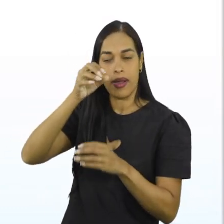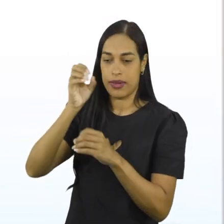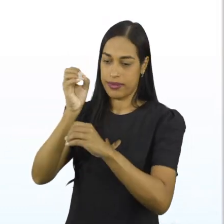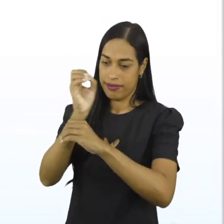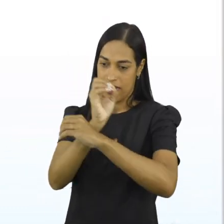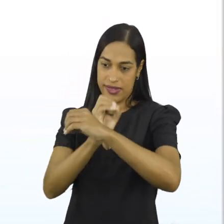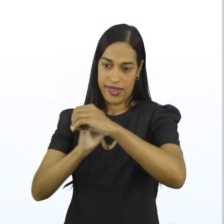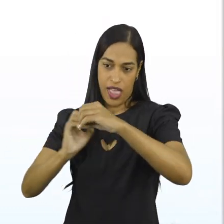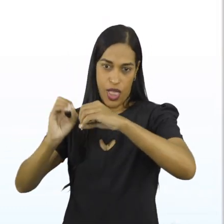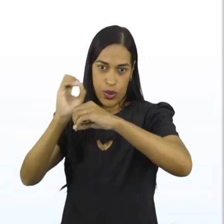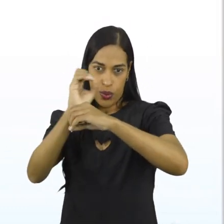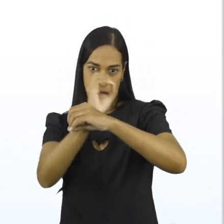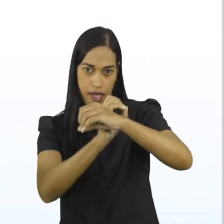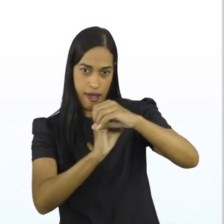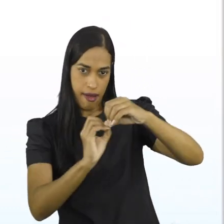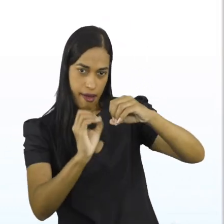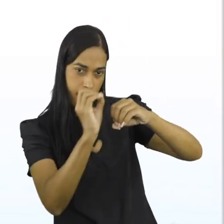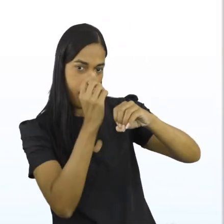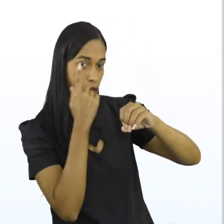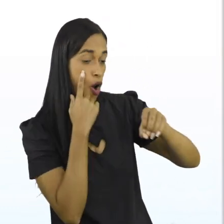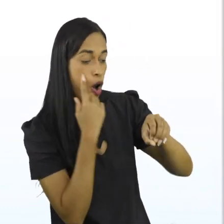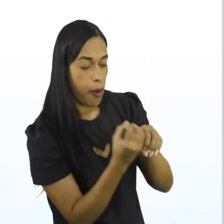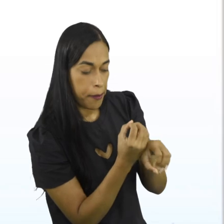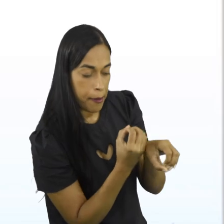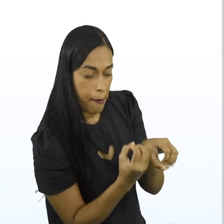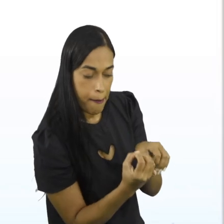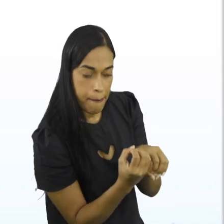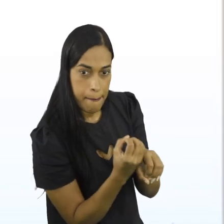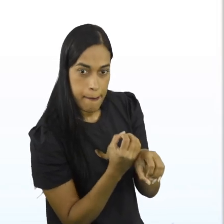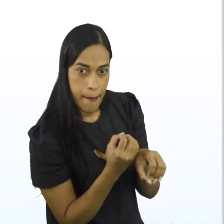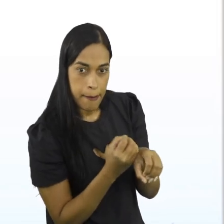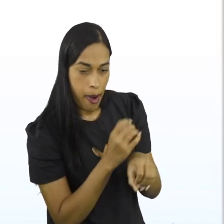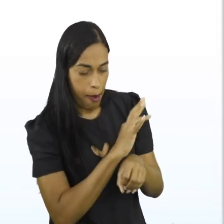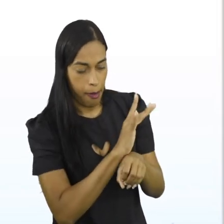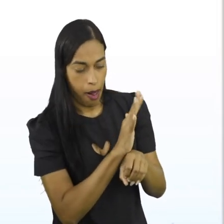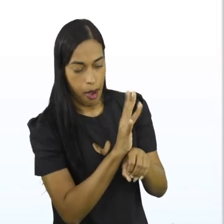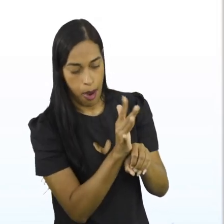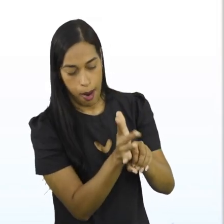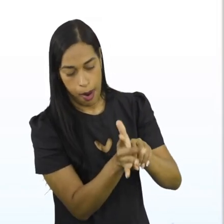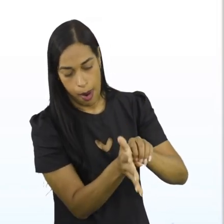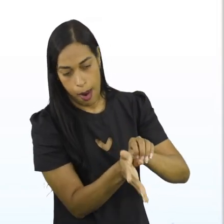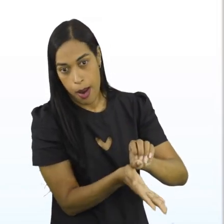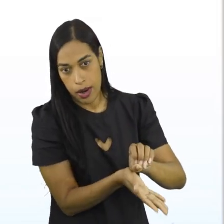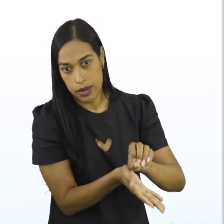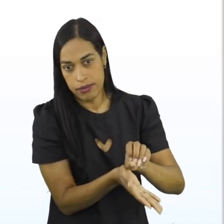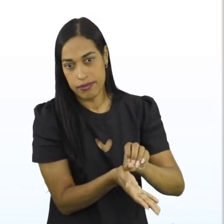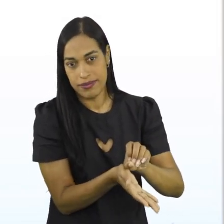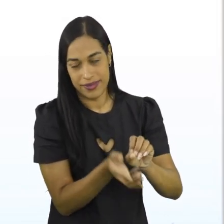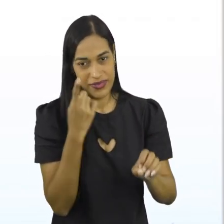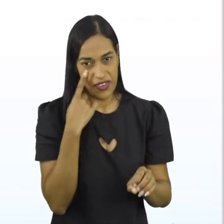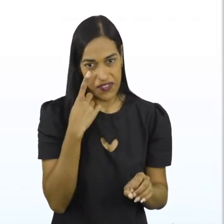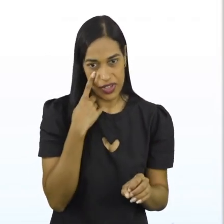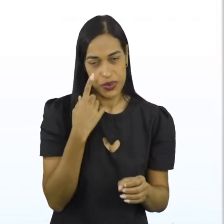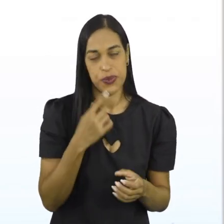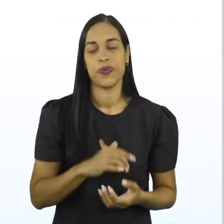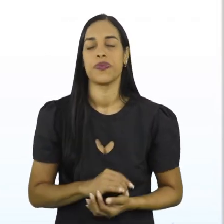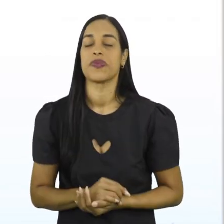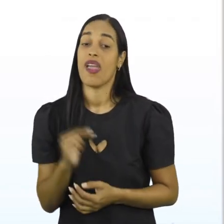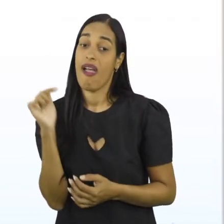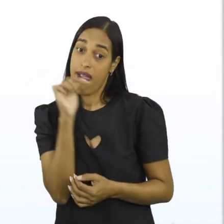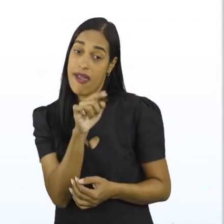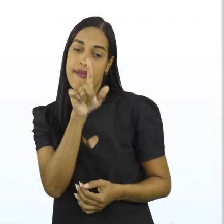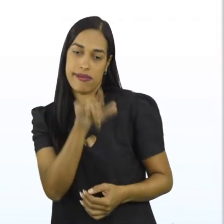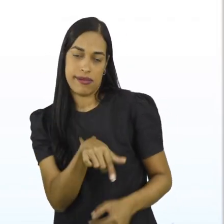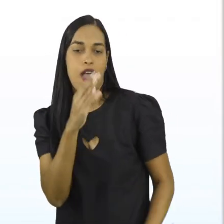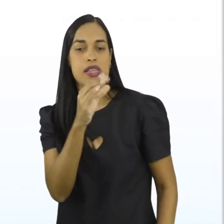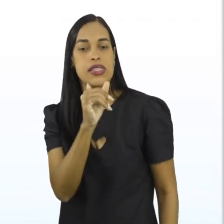ter uma célulazinha assim. Ó, e essa célulazinha ela vai ter um monte de cabelinhos assim. Isso aqui são os cílios.